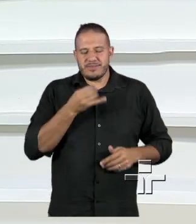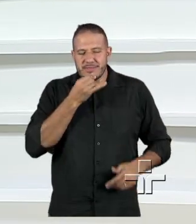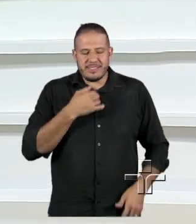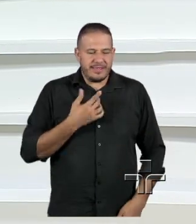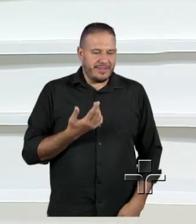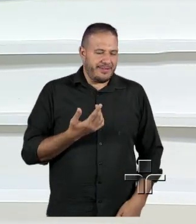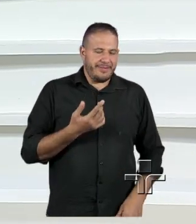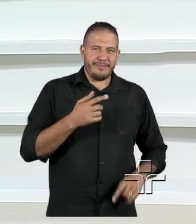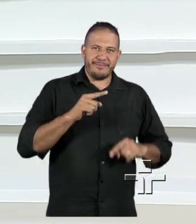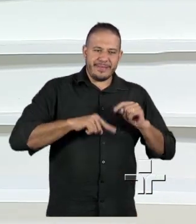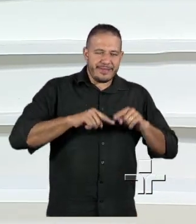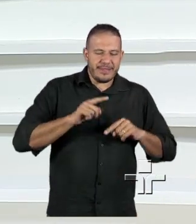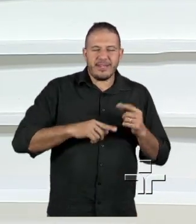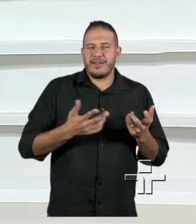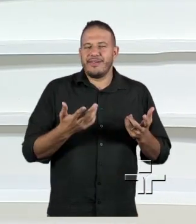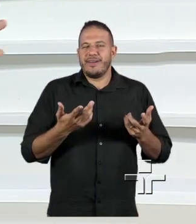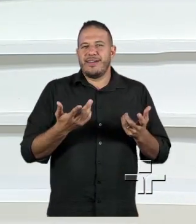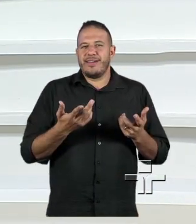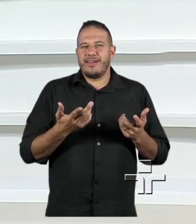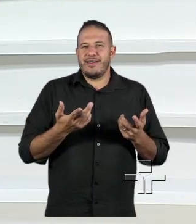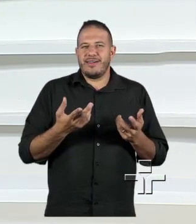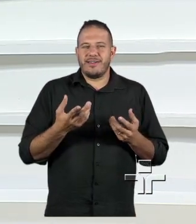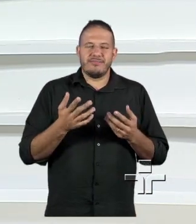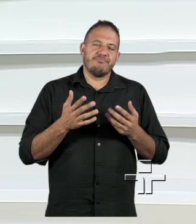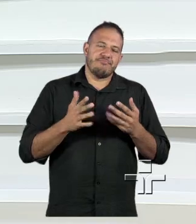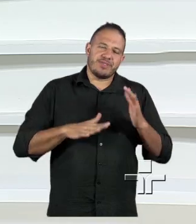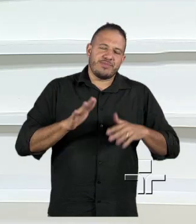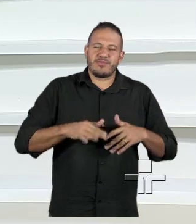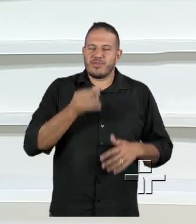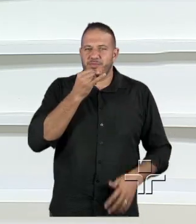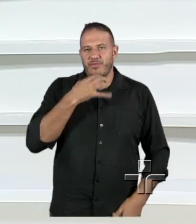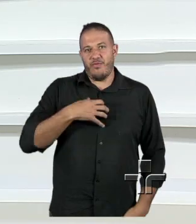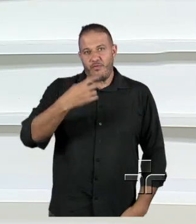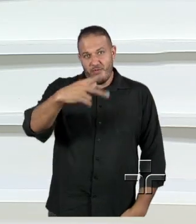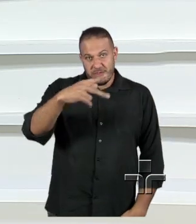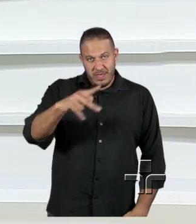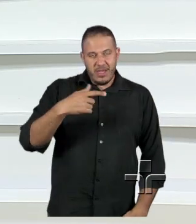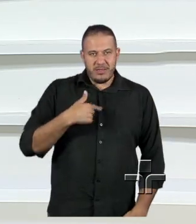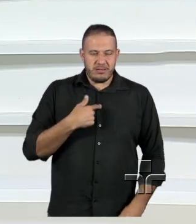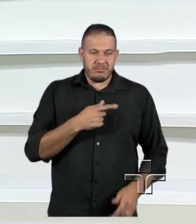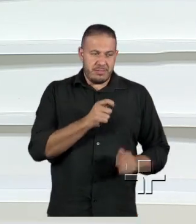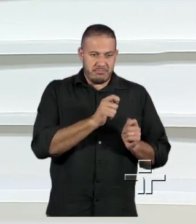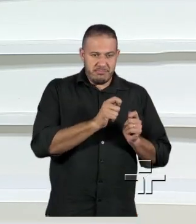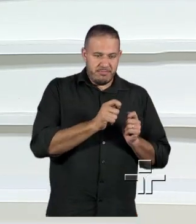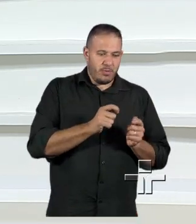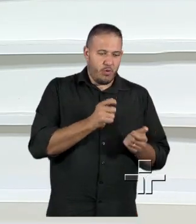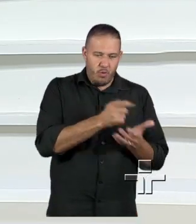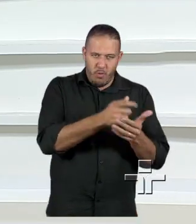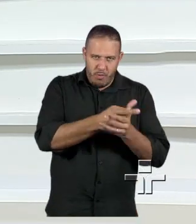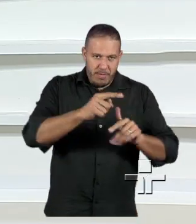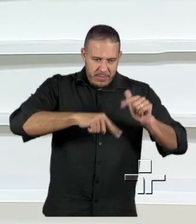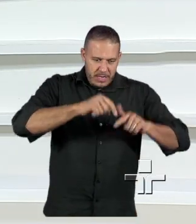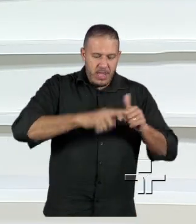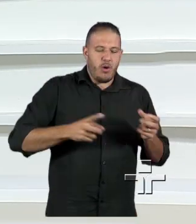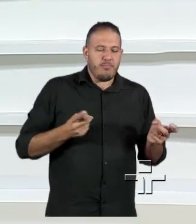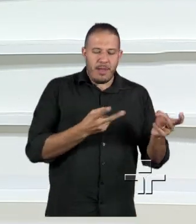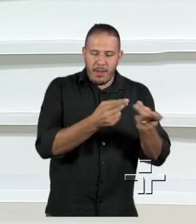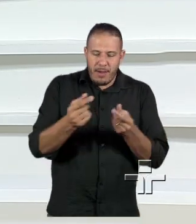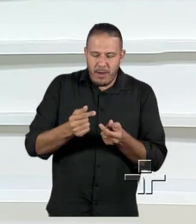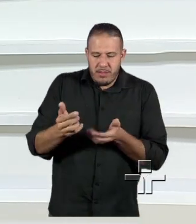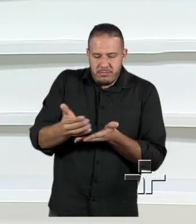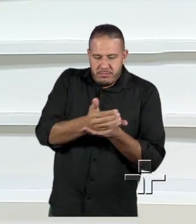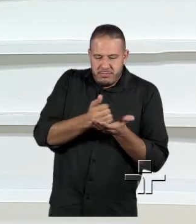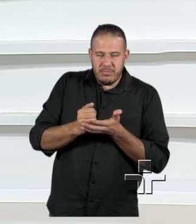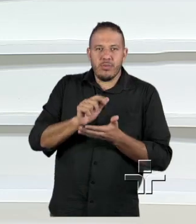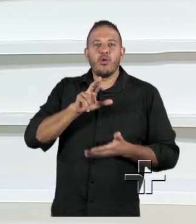10, e basicamente é você mesmo que está se remunerando. E o retorno que você esperava